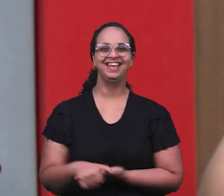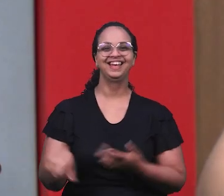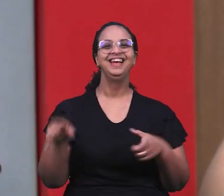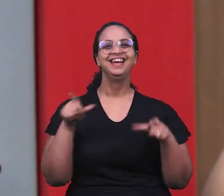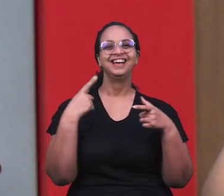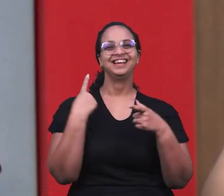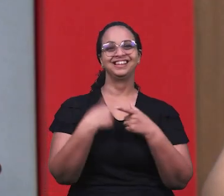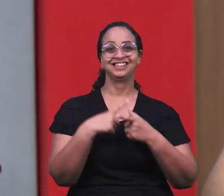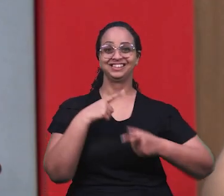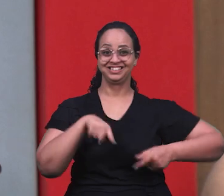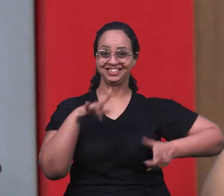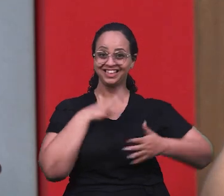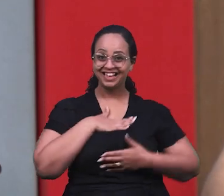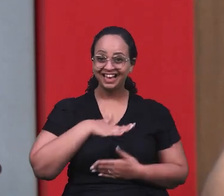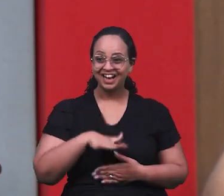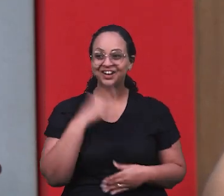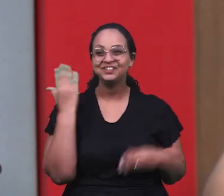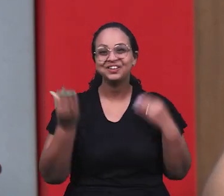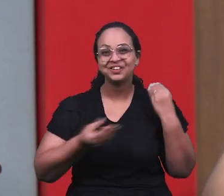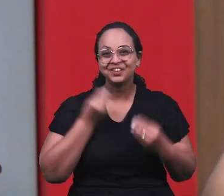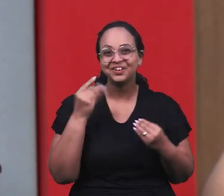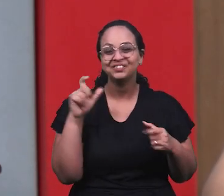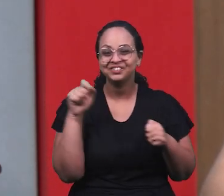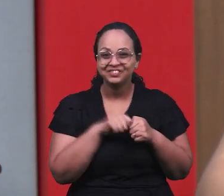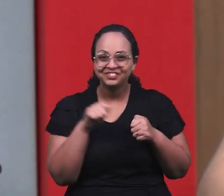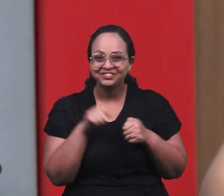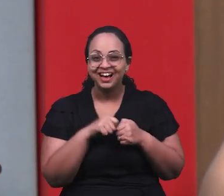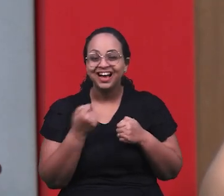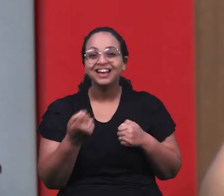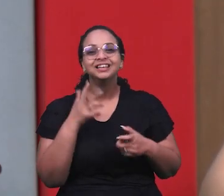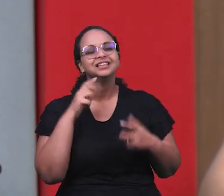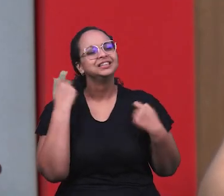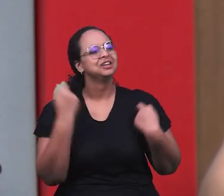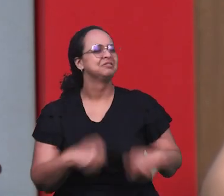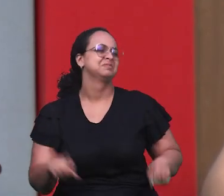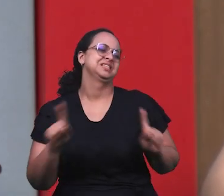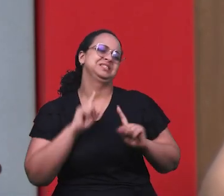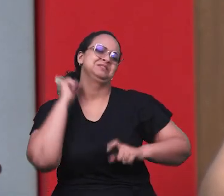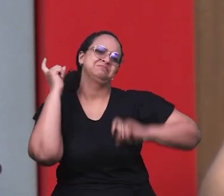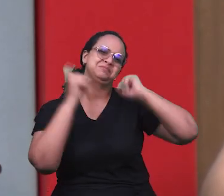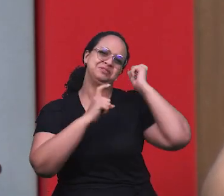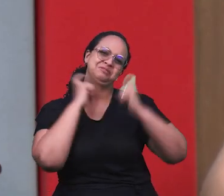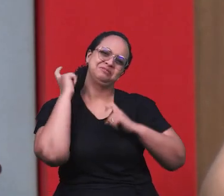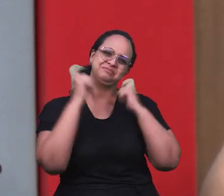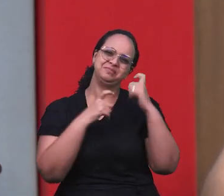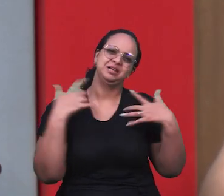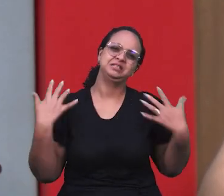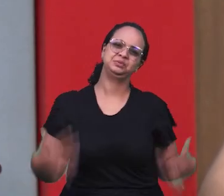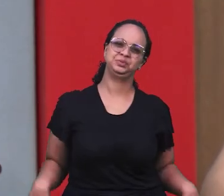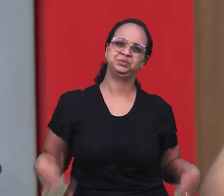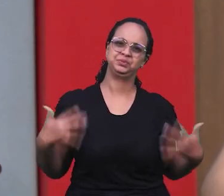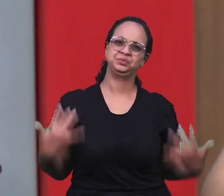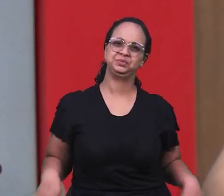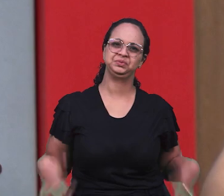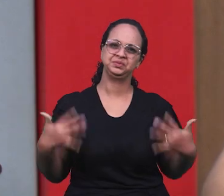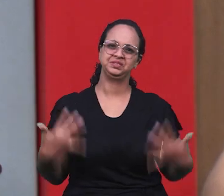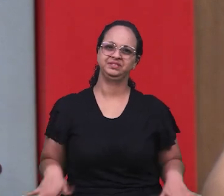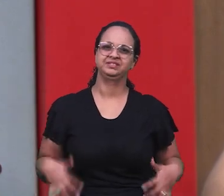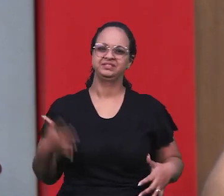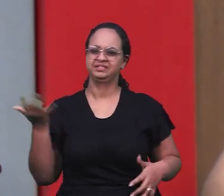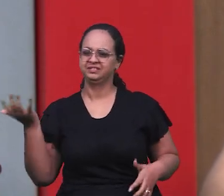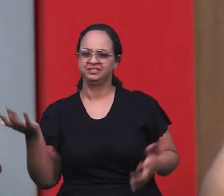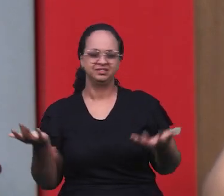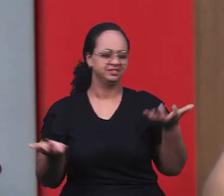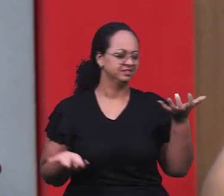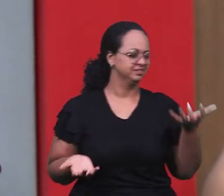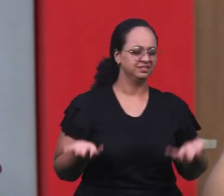E aí tá mais calmo agora, entendeu como é que nós vamos fazer? Não precisam se preocupar, não precisam ficar desesperados, o que eu faço com